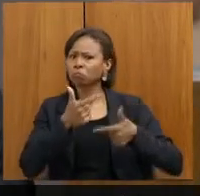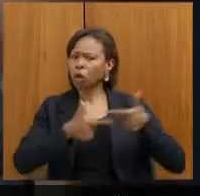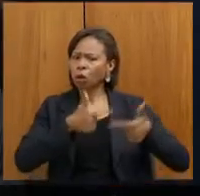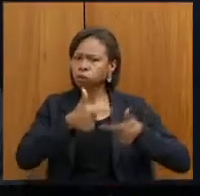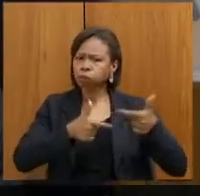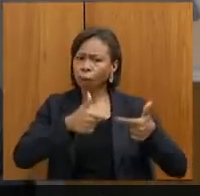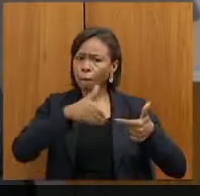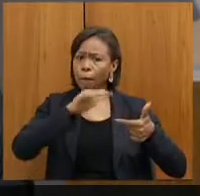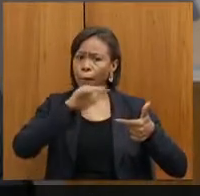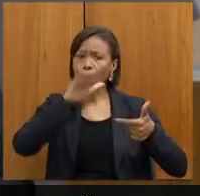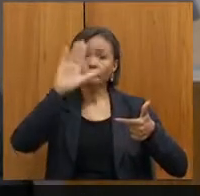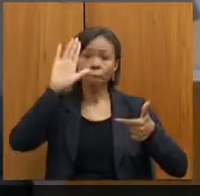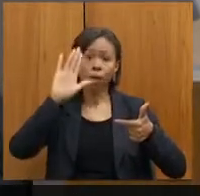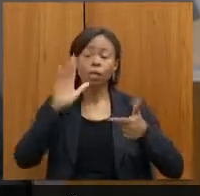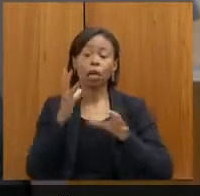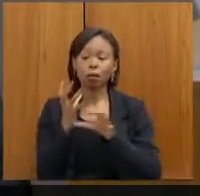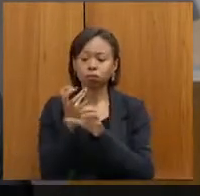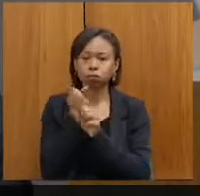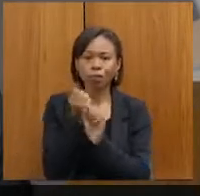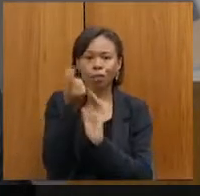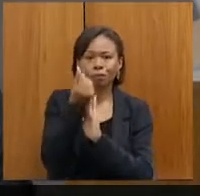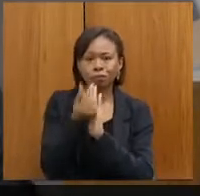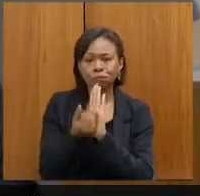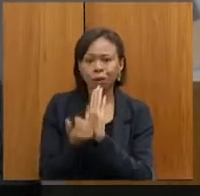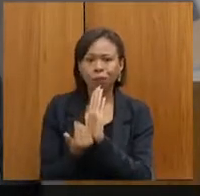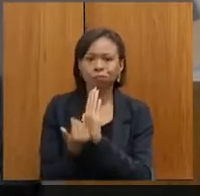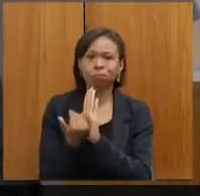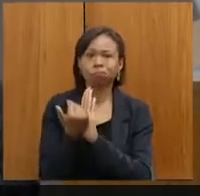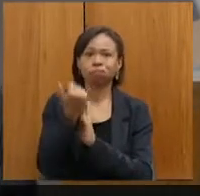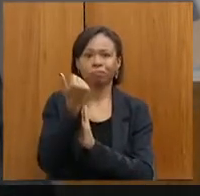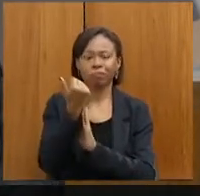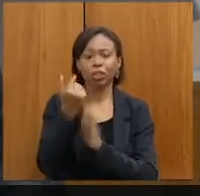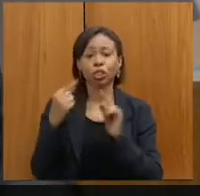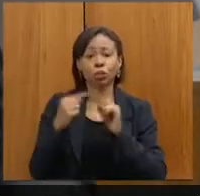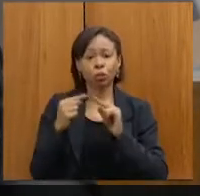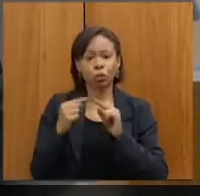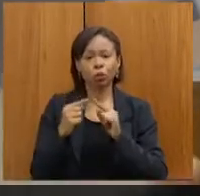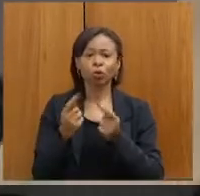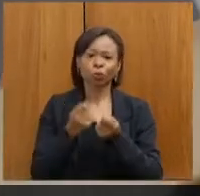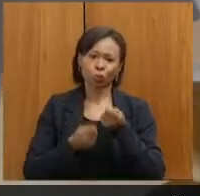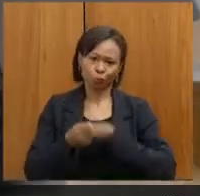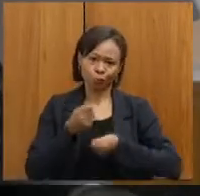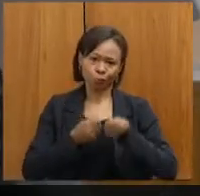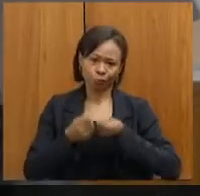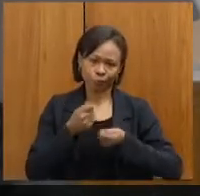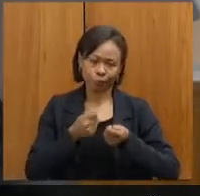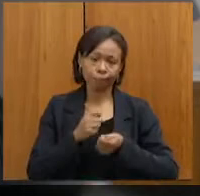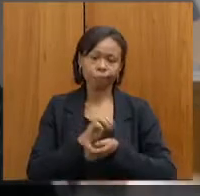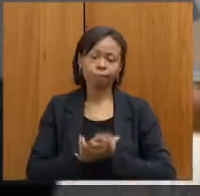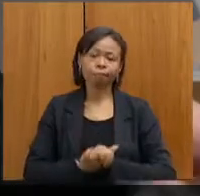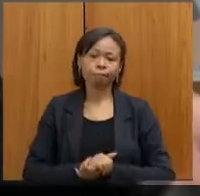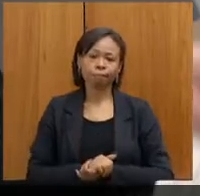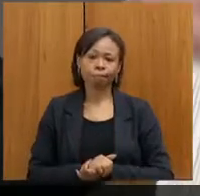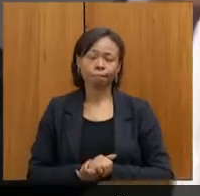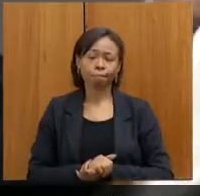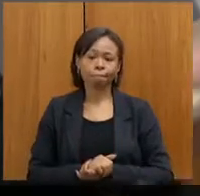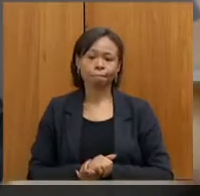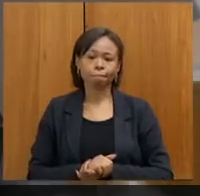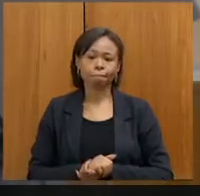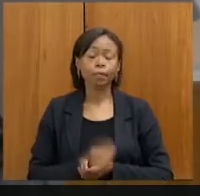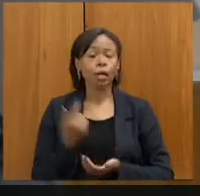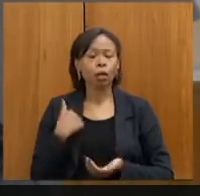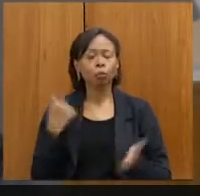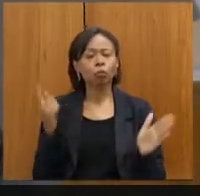e assim a receita subir de acordo com a economia é então é dentro esse sentido ele